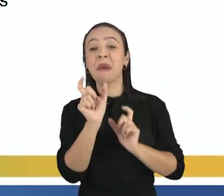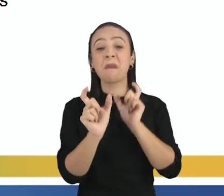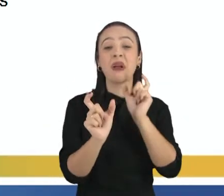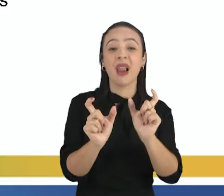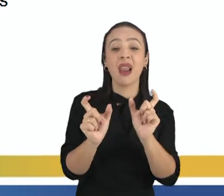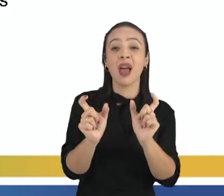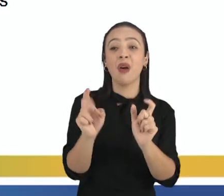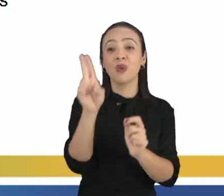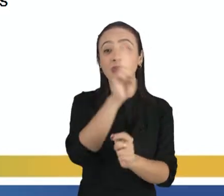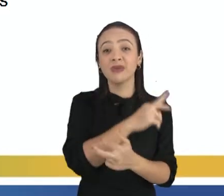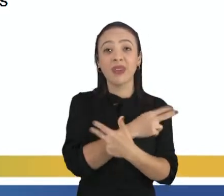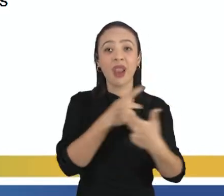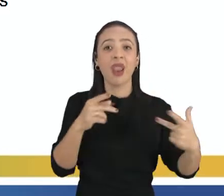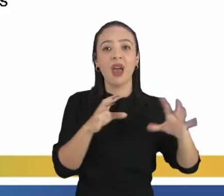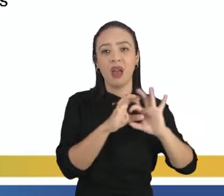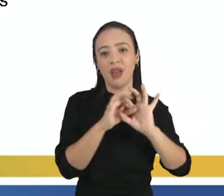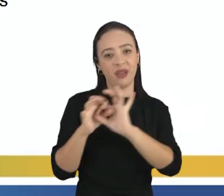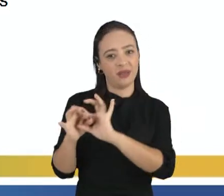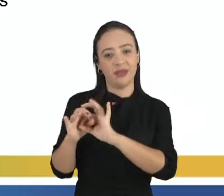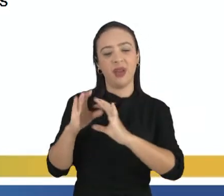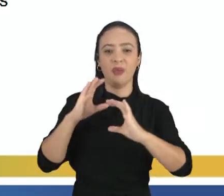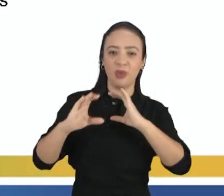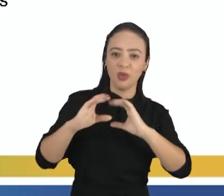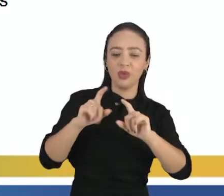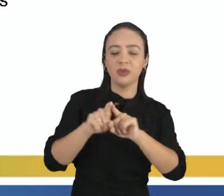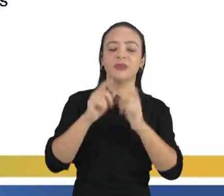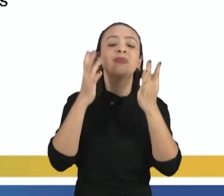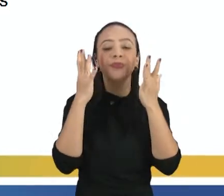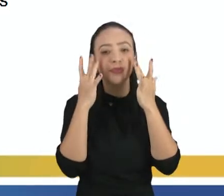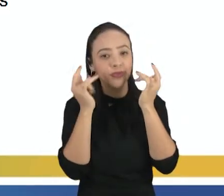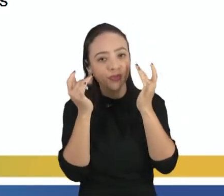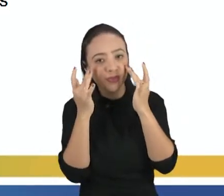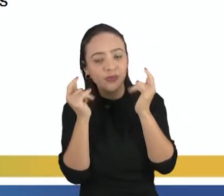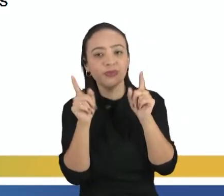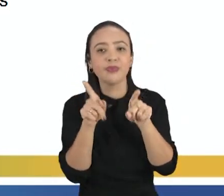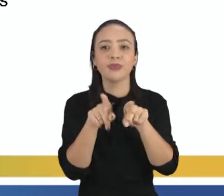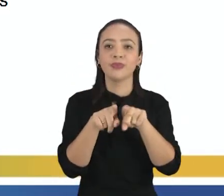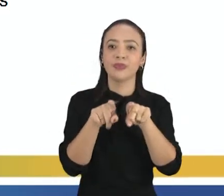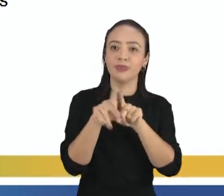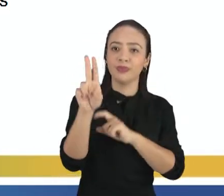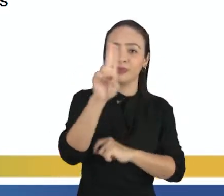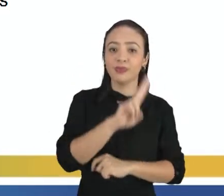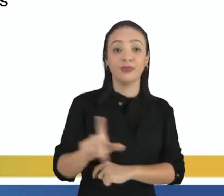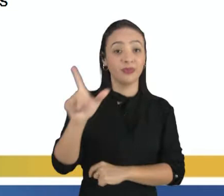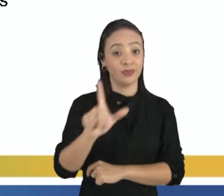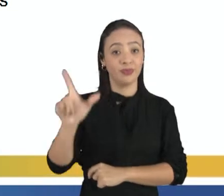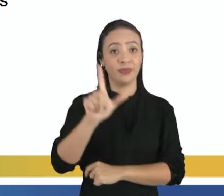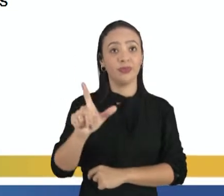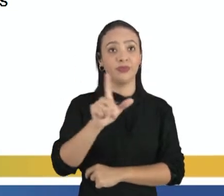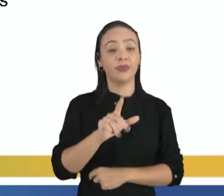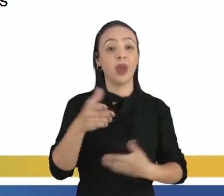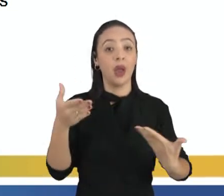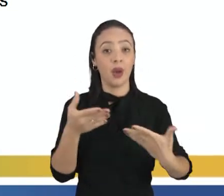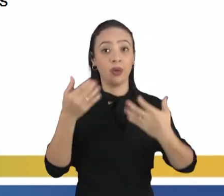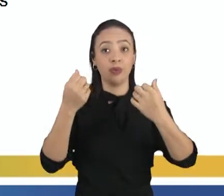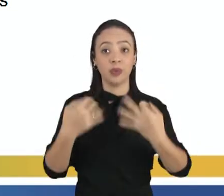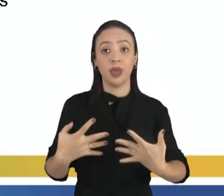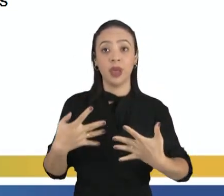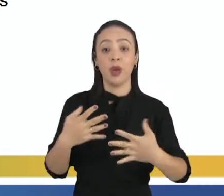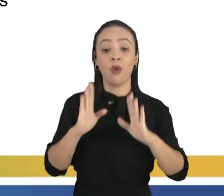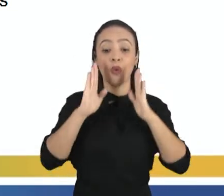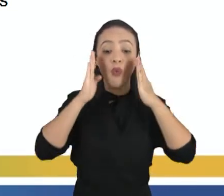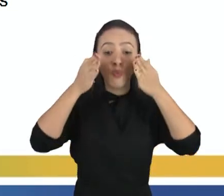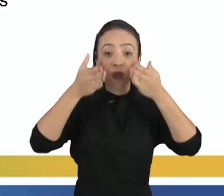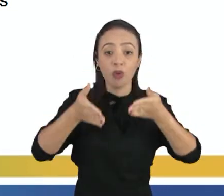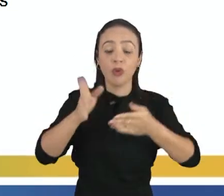termo utilizado na música, é um termo utilizado no teatro, é um termo utilizado na literatura. Nós vamos falar aqui da